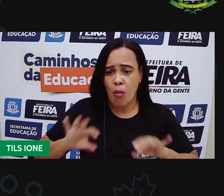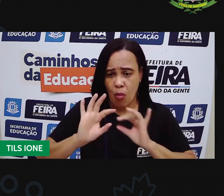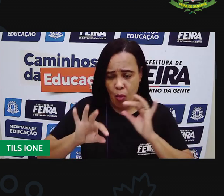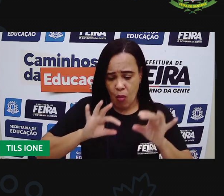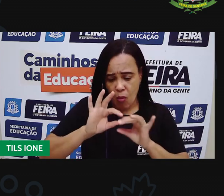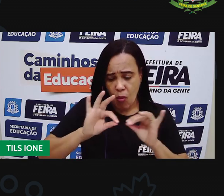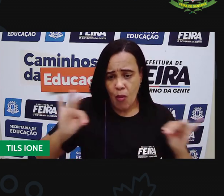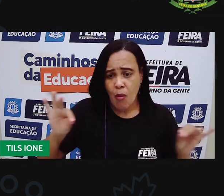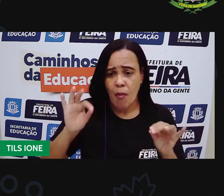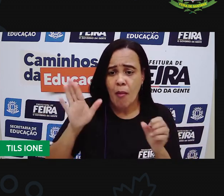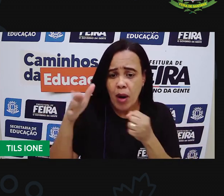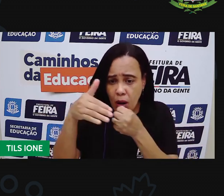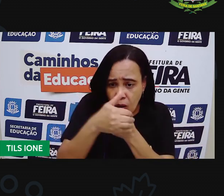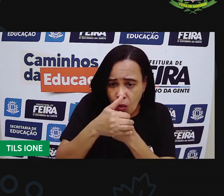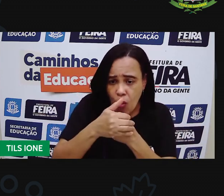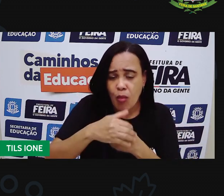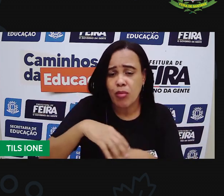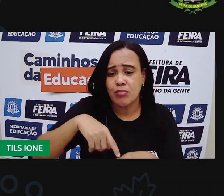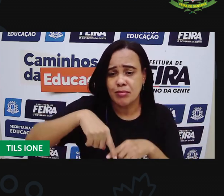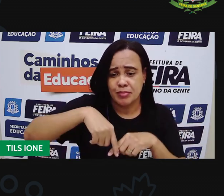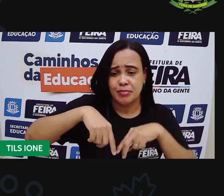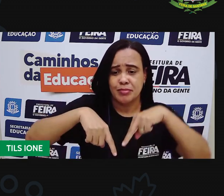amarela.